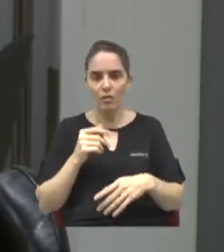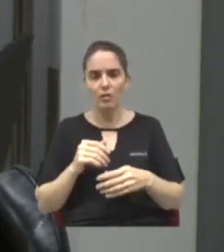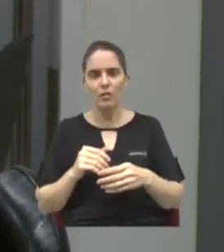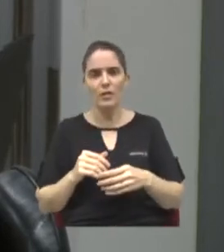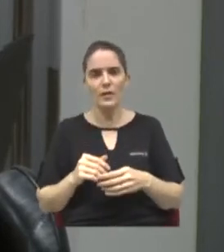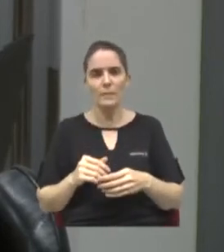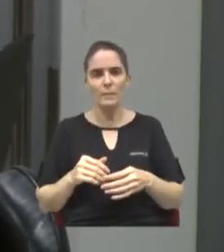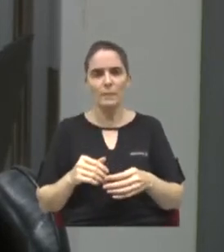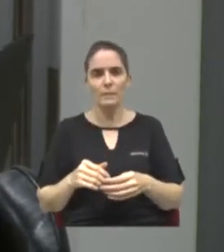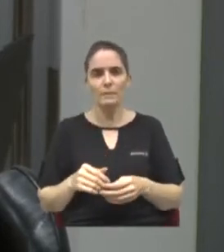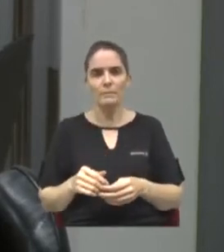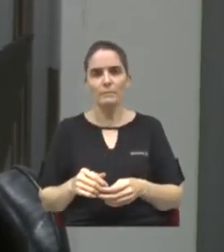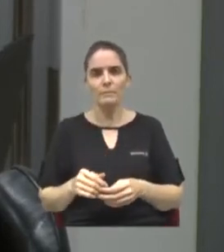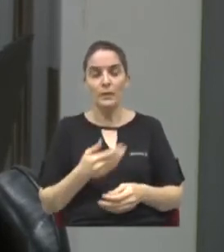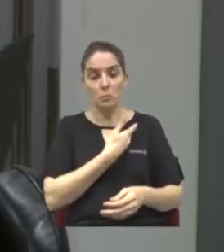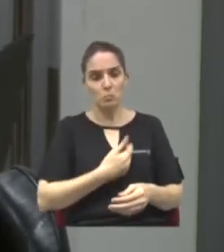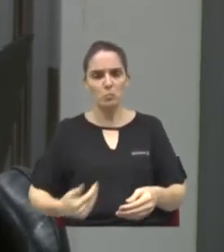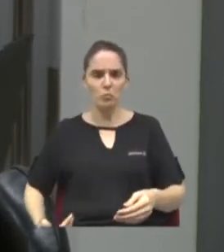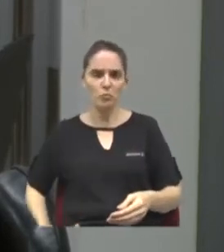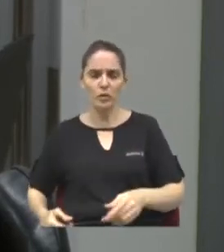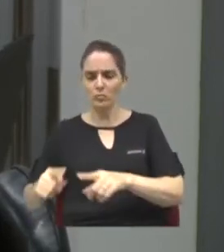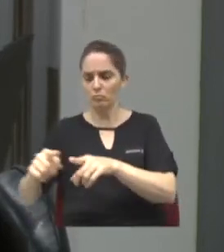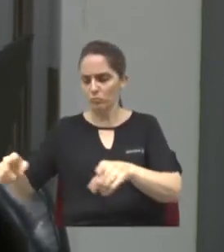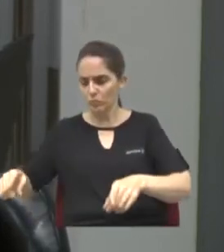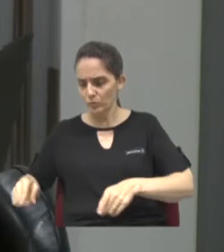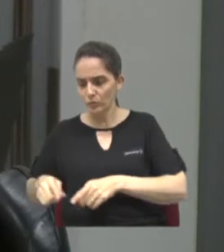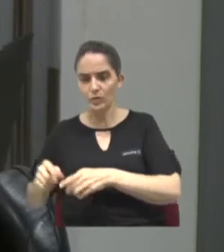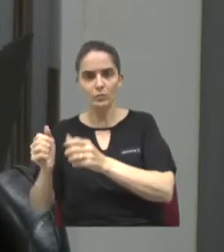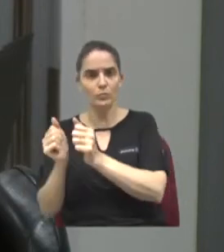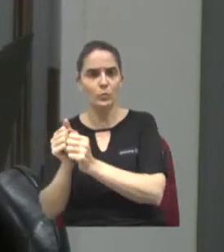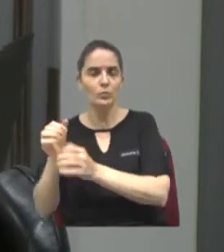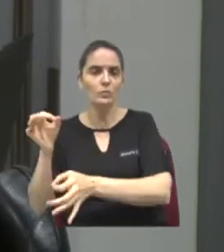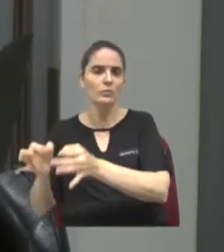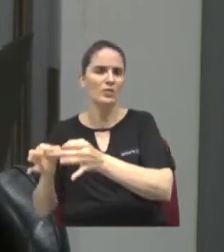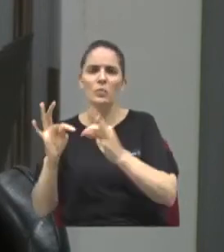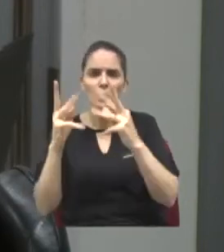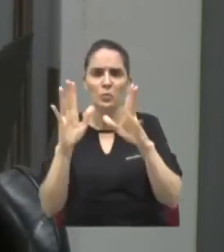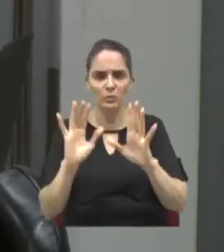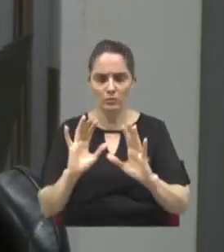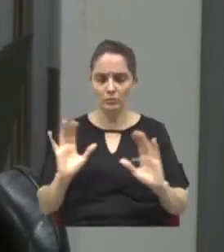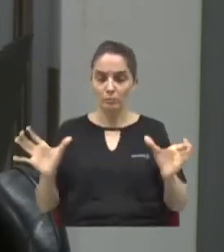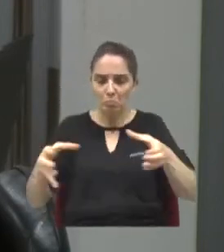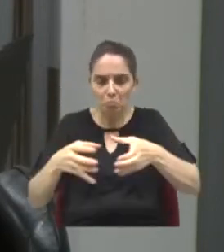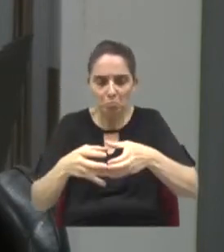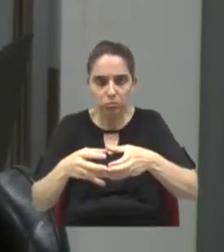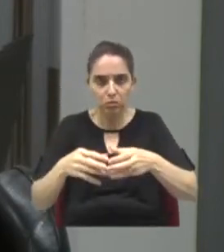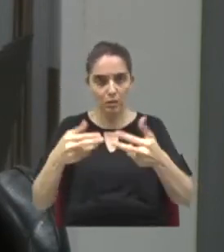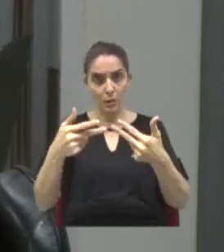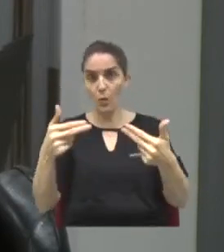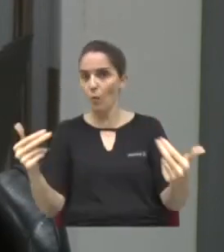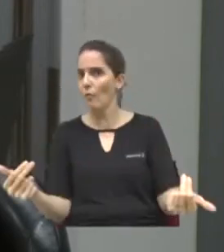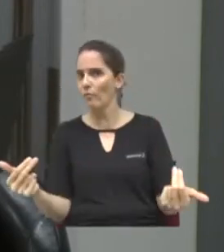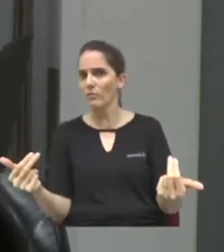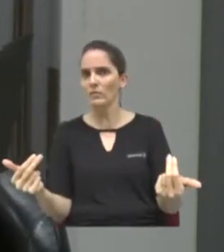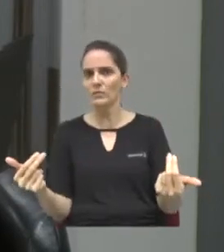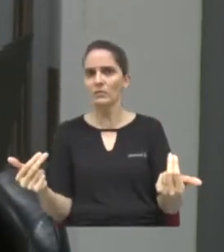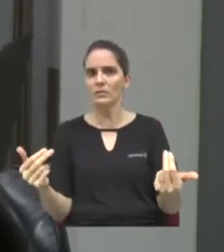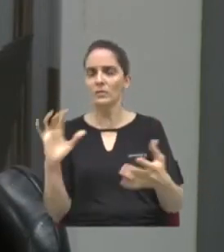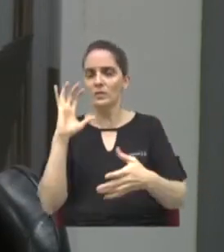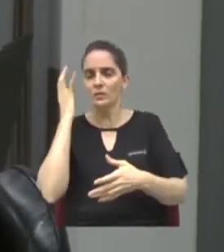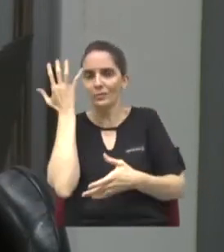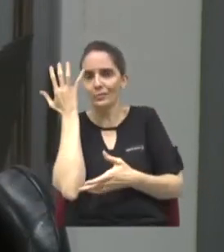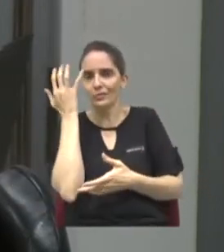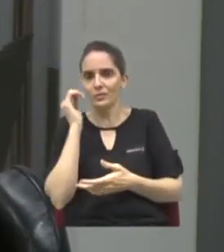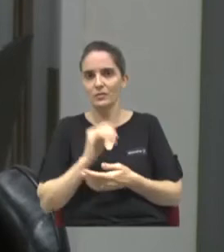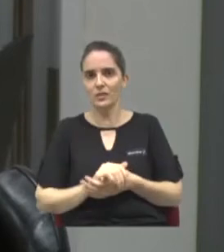tá junto, essa nova, uma sala no fórum. Então, tudo isso são, vamos dizer assim, são coisas que vão ser, são atitudes que vão